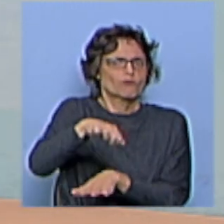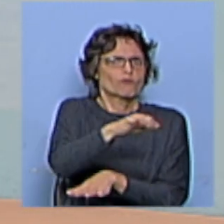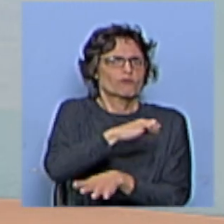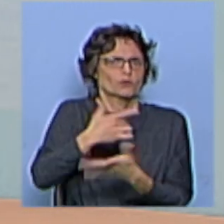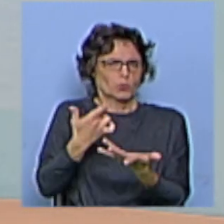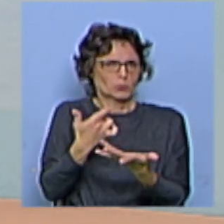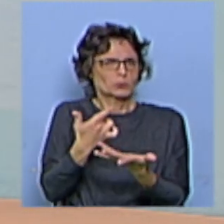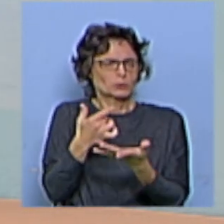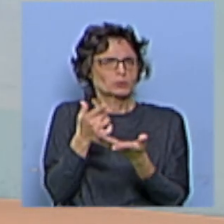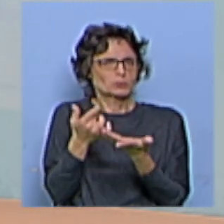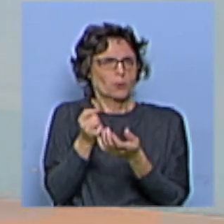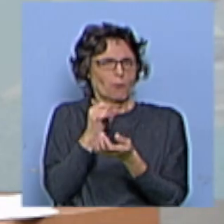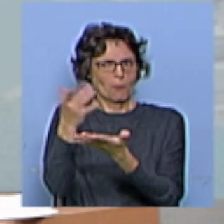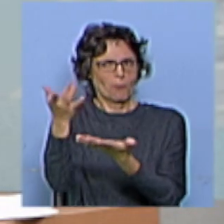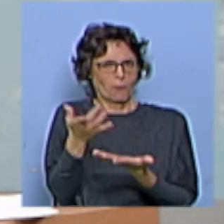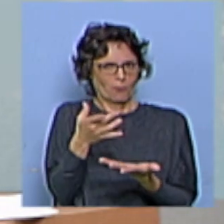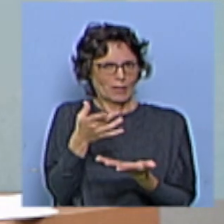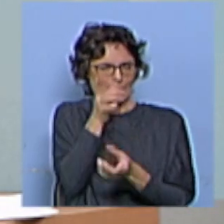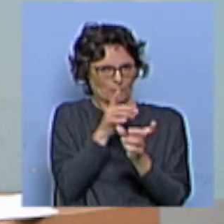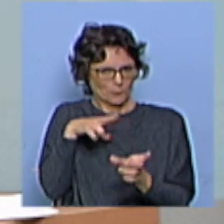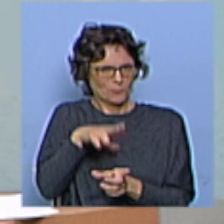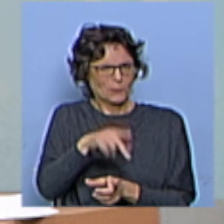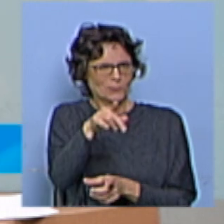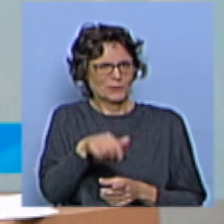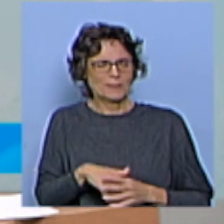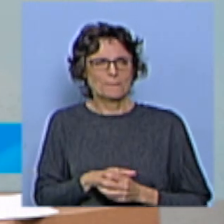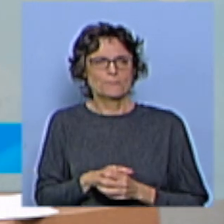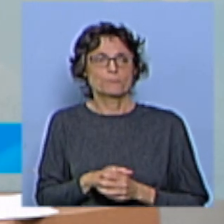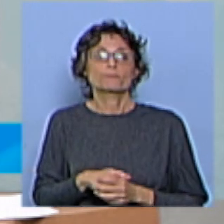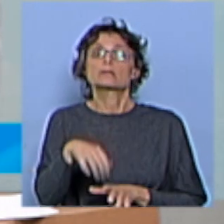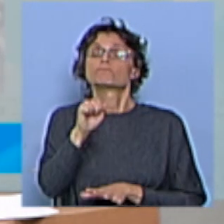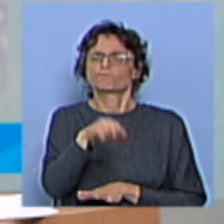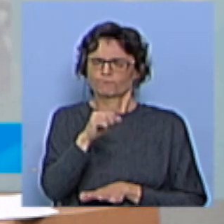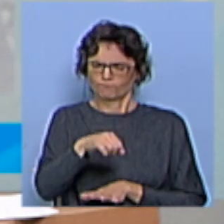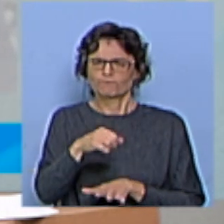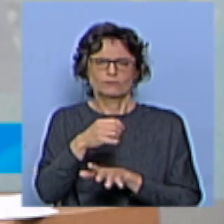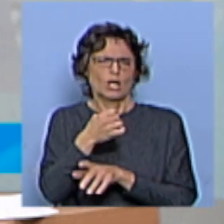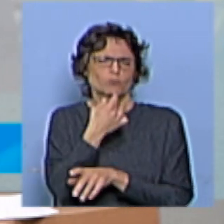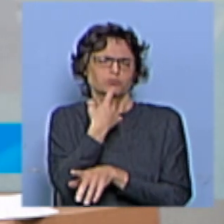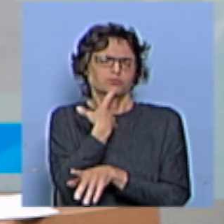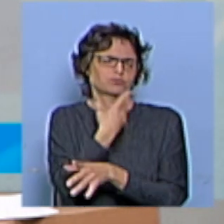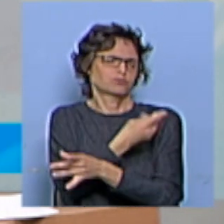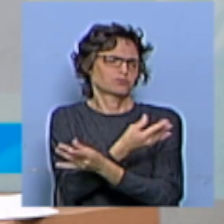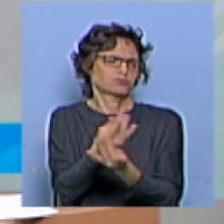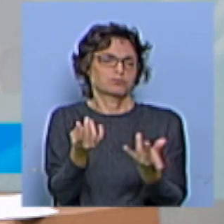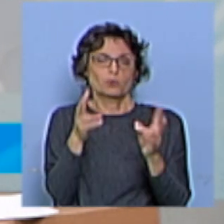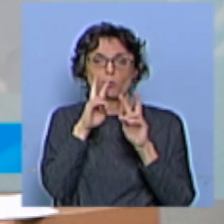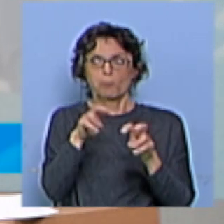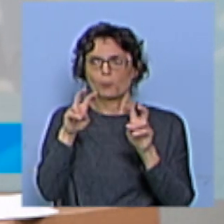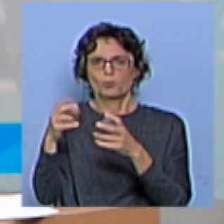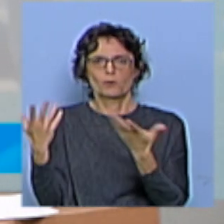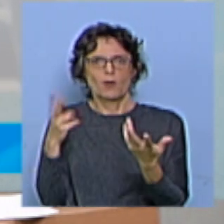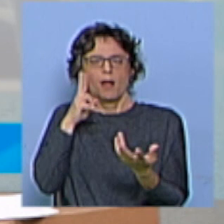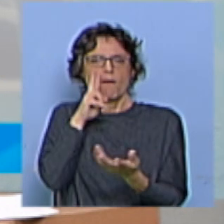país? Sim, sem dúvida nenhuma que têm muito para descobrir, e esta será, porventura,